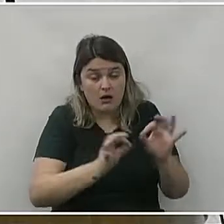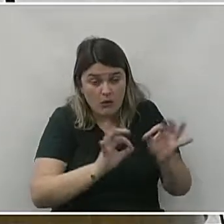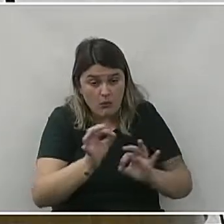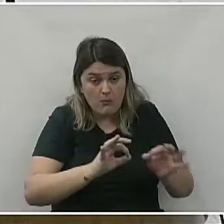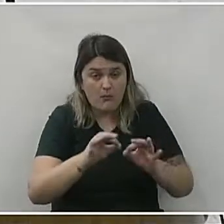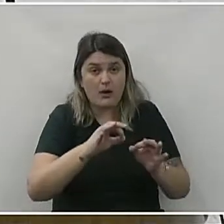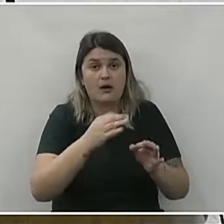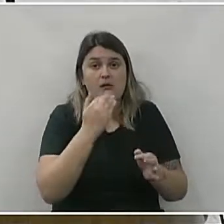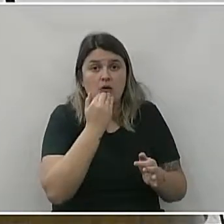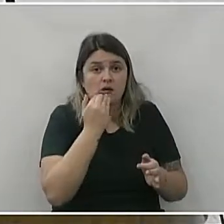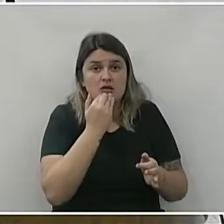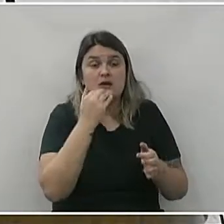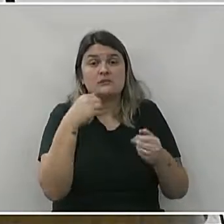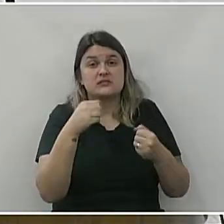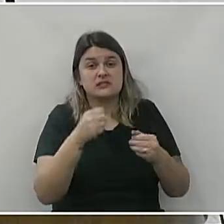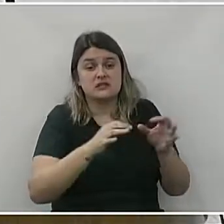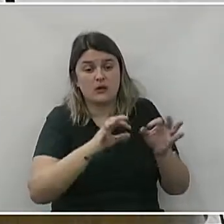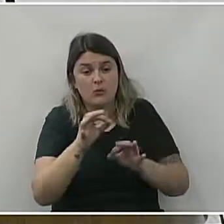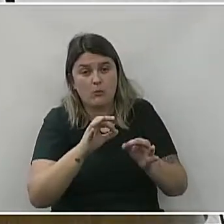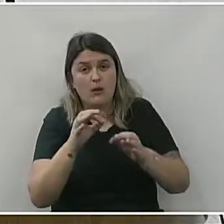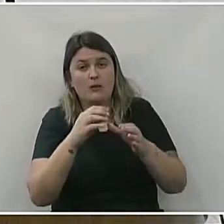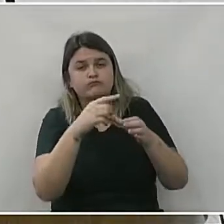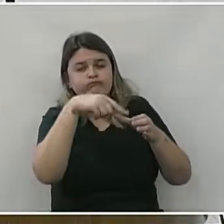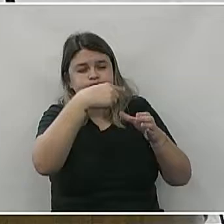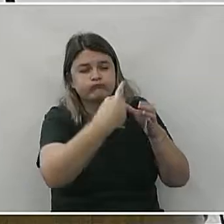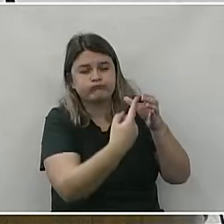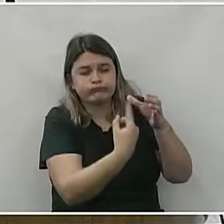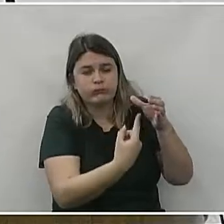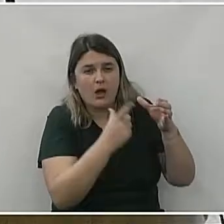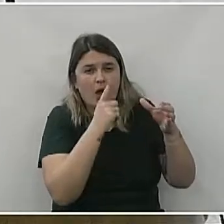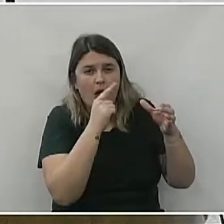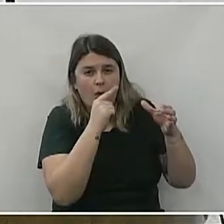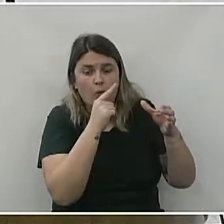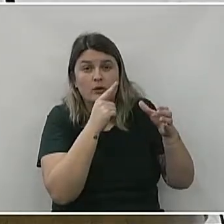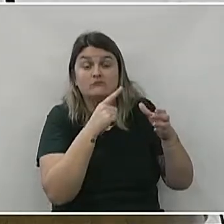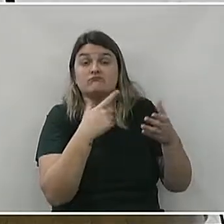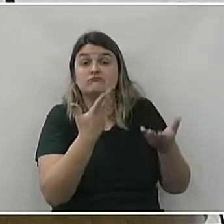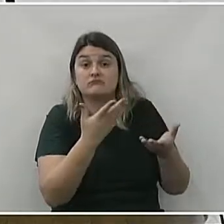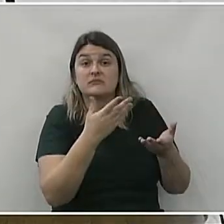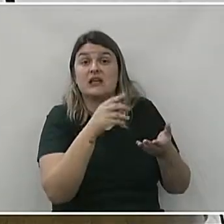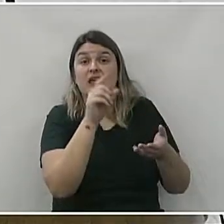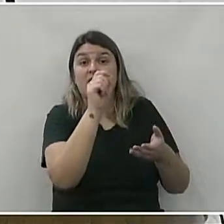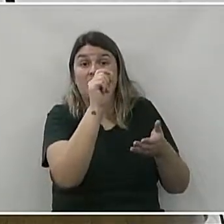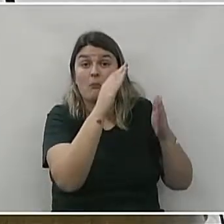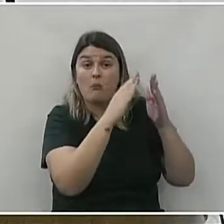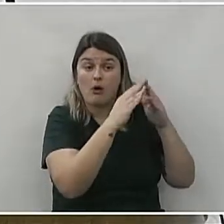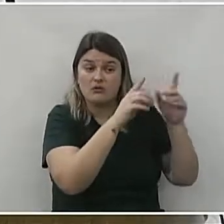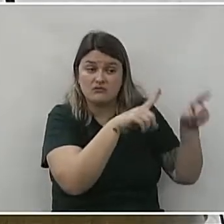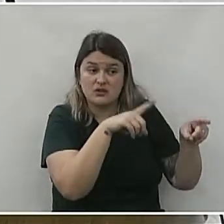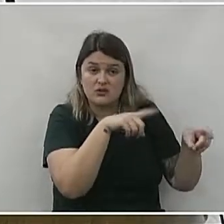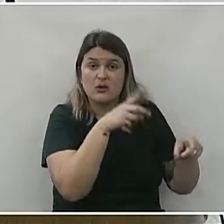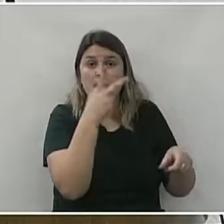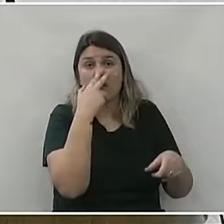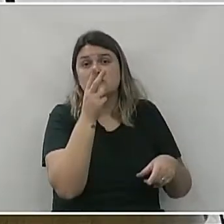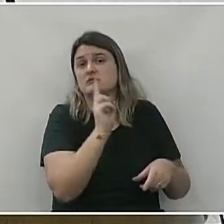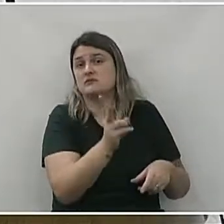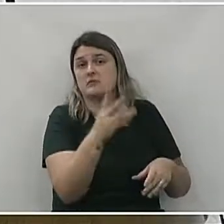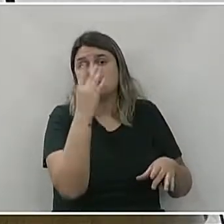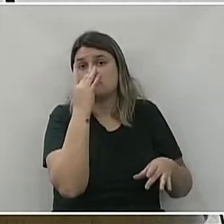a questão das valetas, para arrumar a questão dos bueiros. Porque, senão, essa população vai ficar cada vez mais